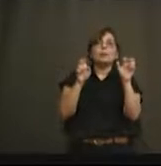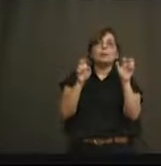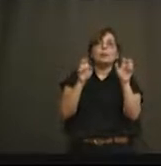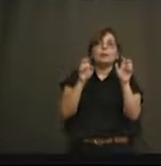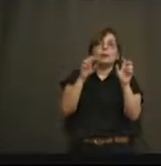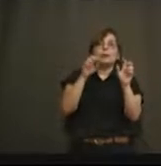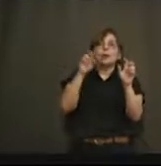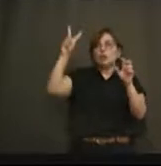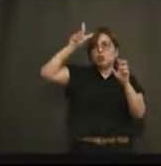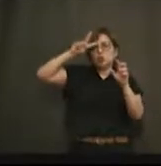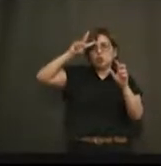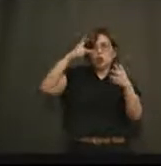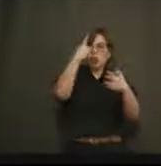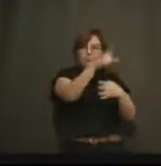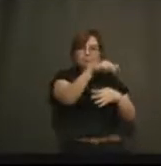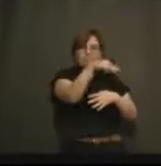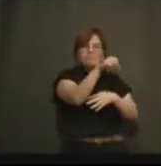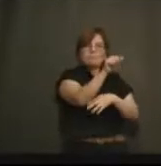Marília.